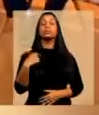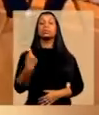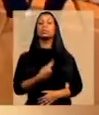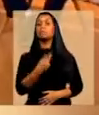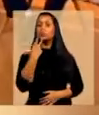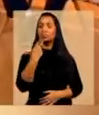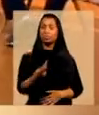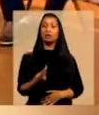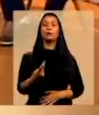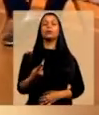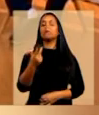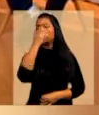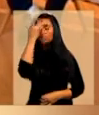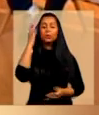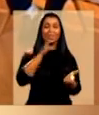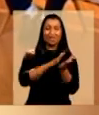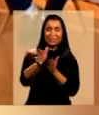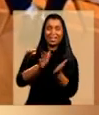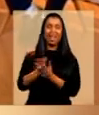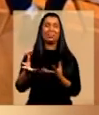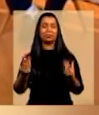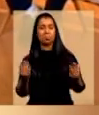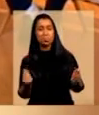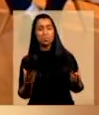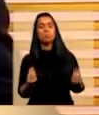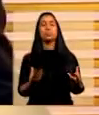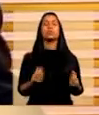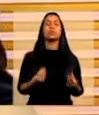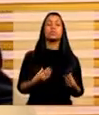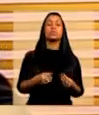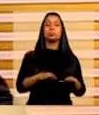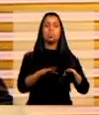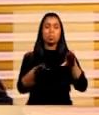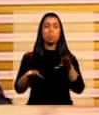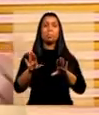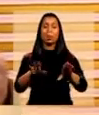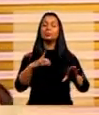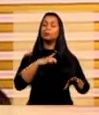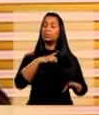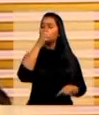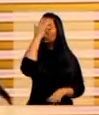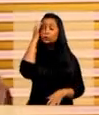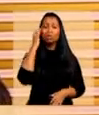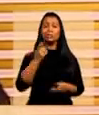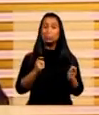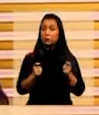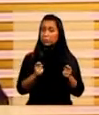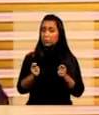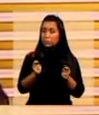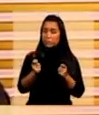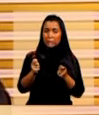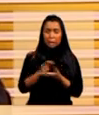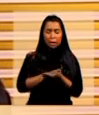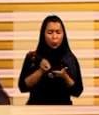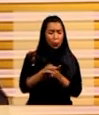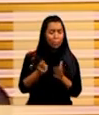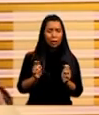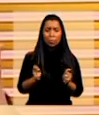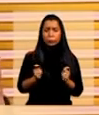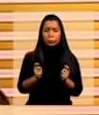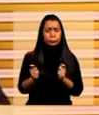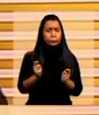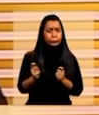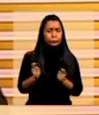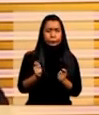falando muito de quem gasta demais, de quem tem o descontrole, mas tem o inverso também, de pessoas que não gastam nada.